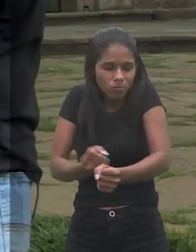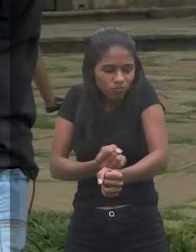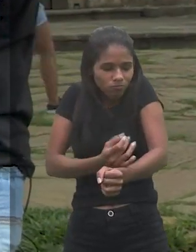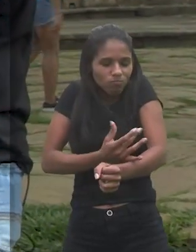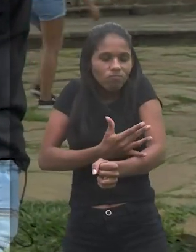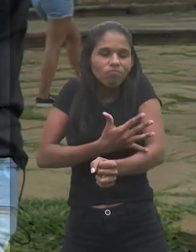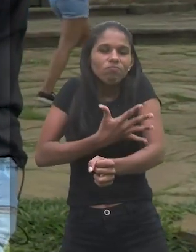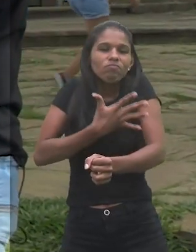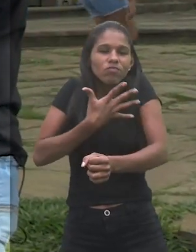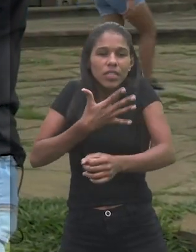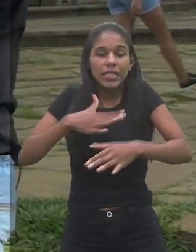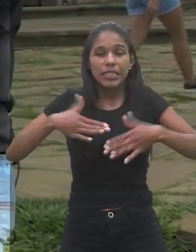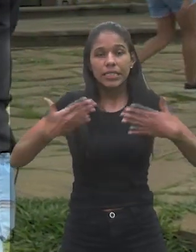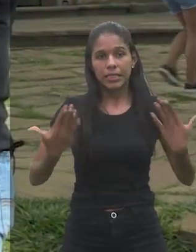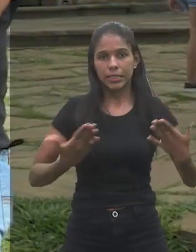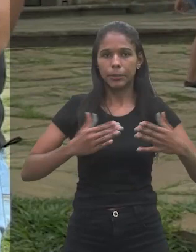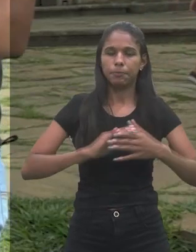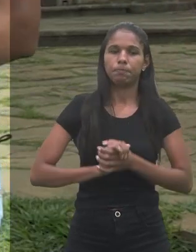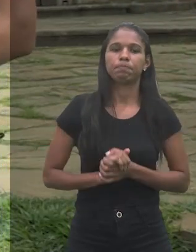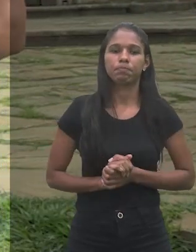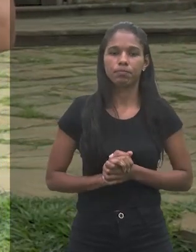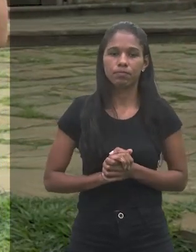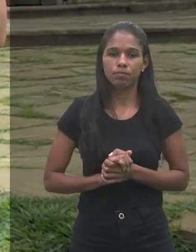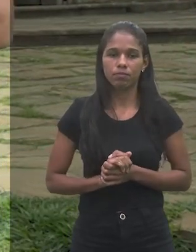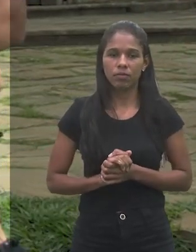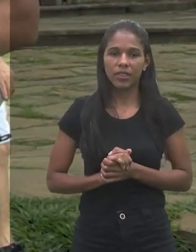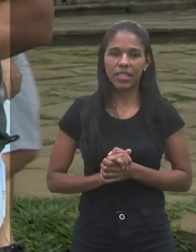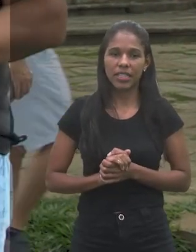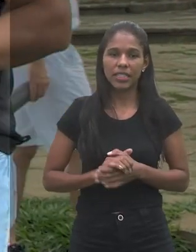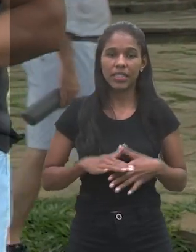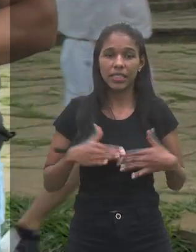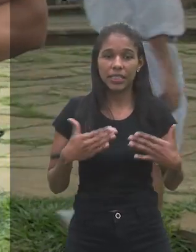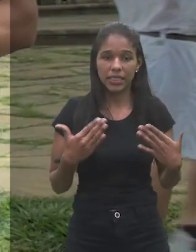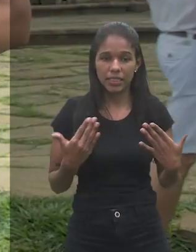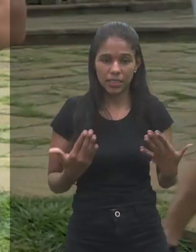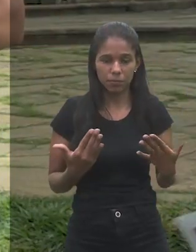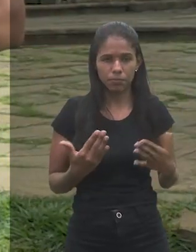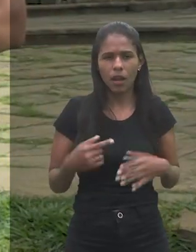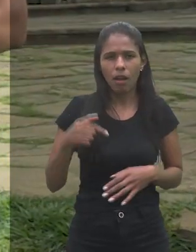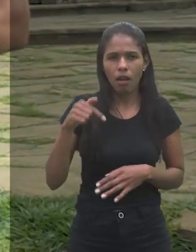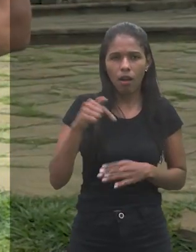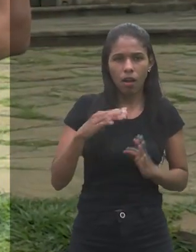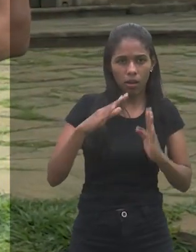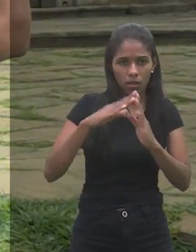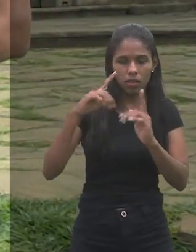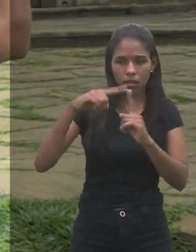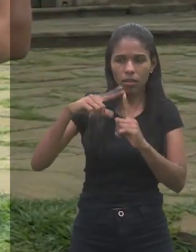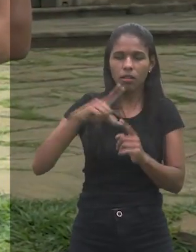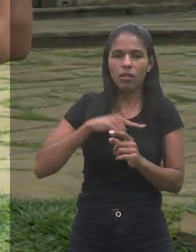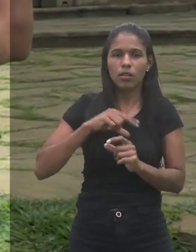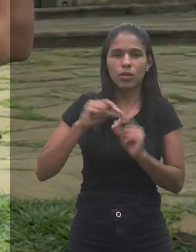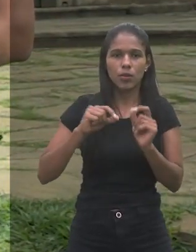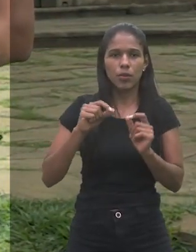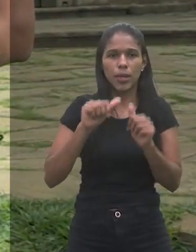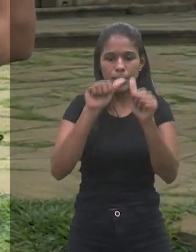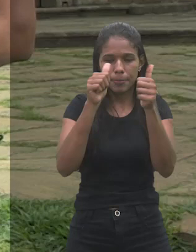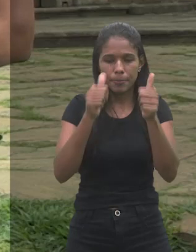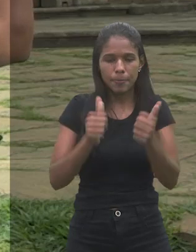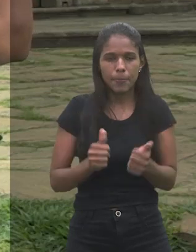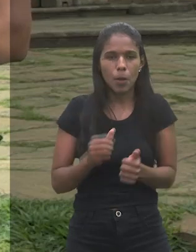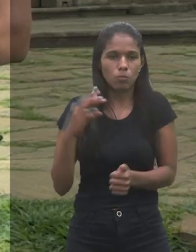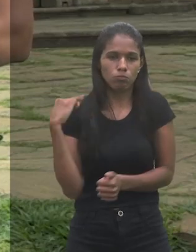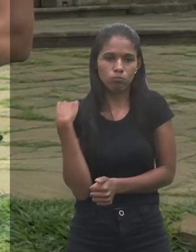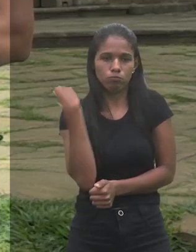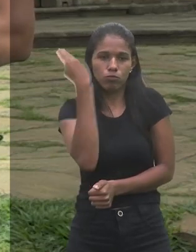a Nossa Senhora Rainha dos Anjos, patrona dos franciscanos, ou Nossa Senhora da Porciúncula. Existe, gente, uma que a gente